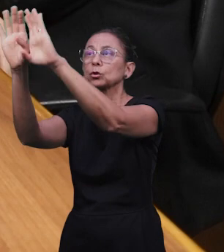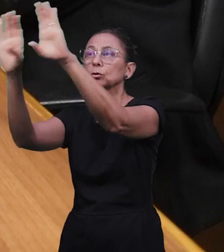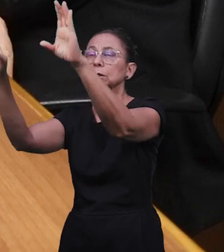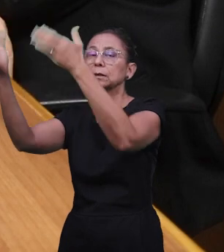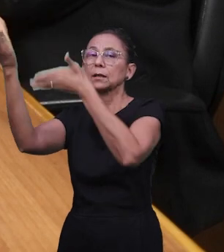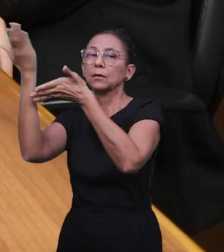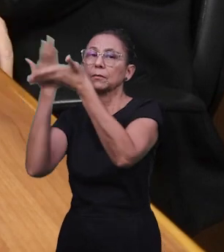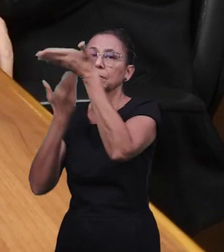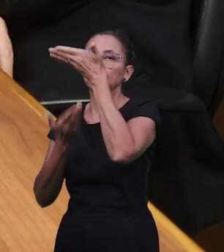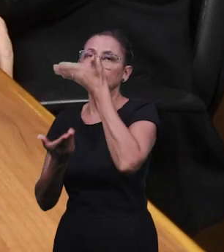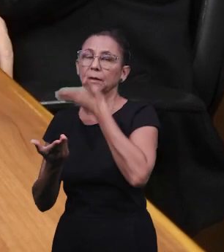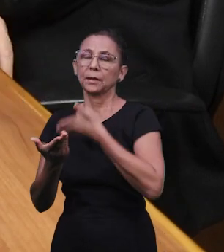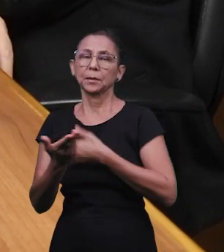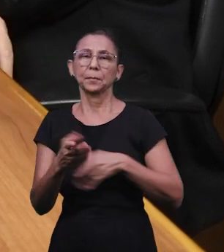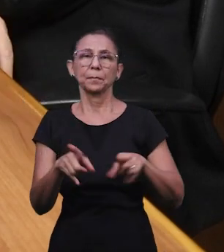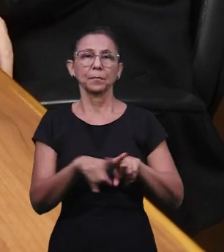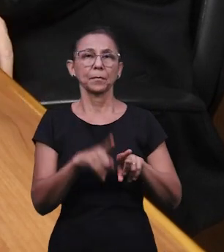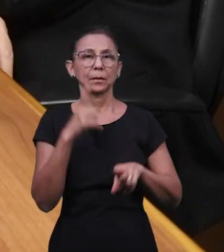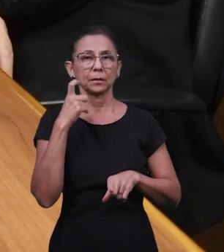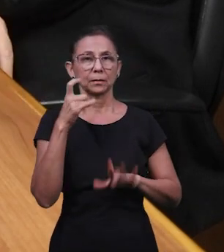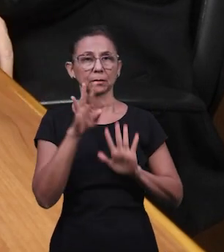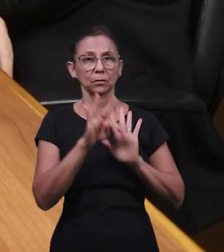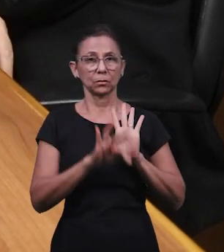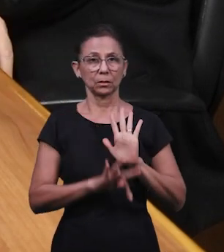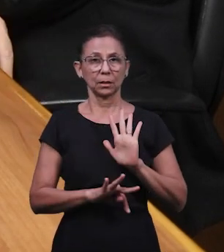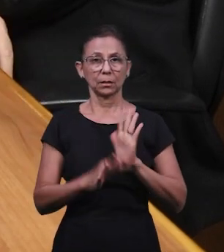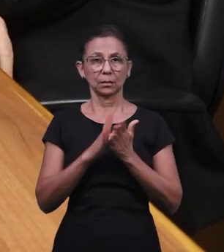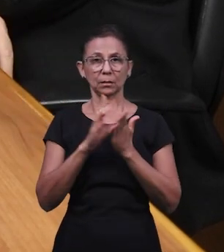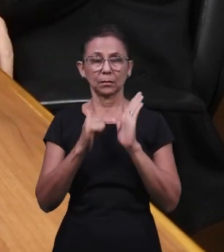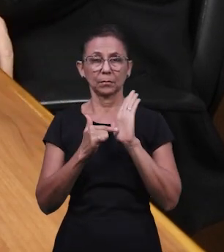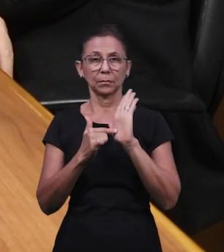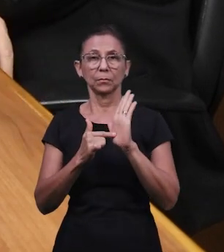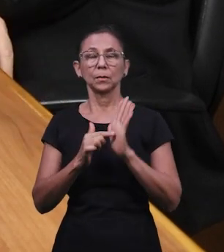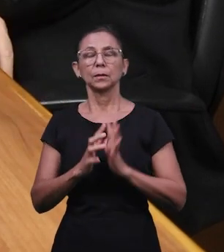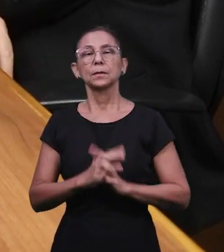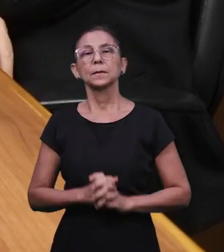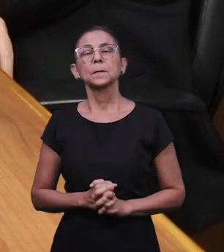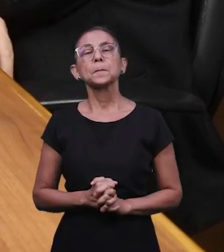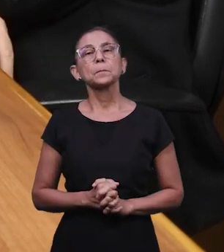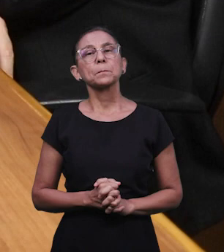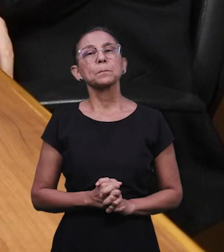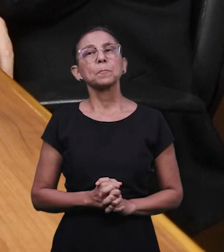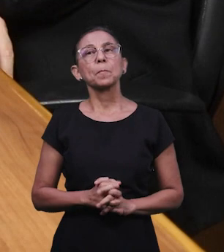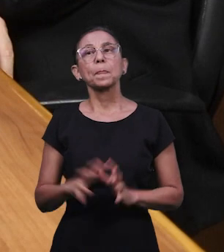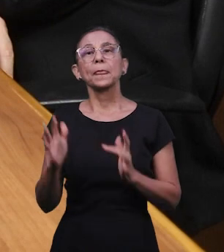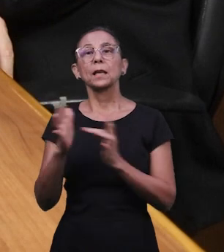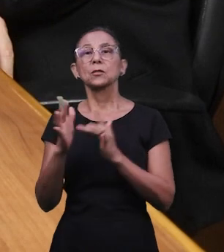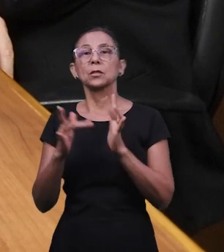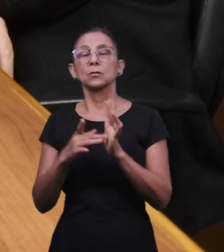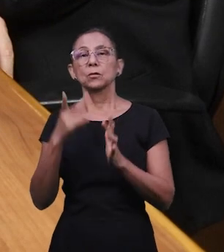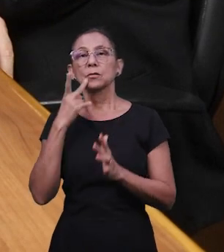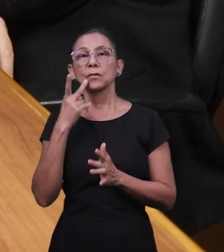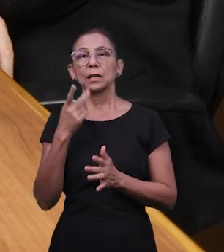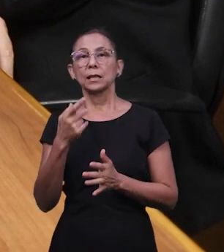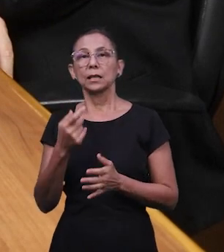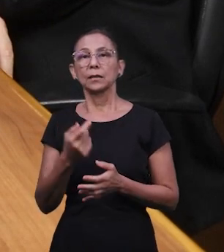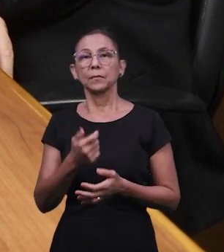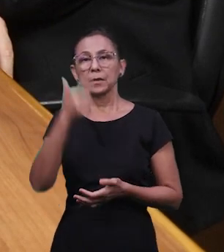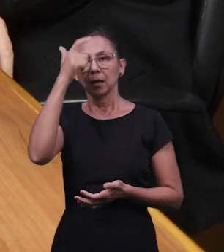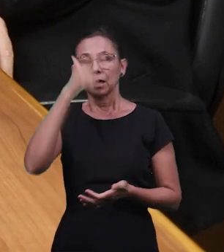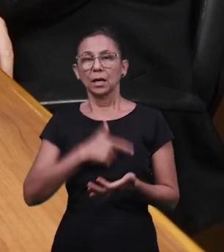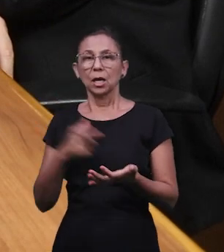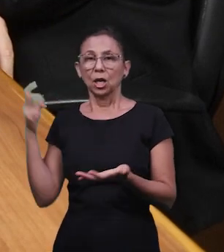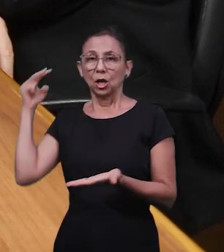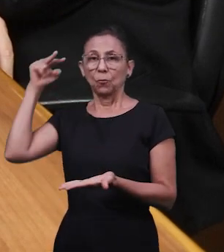há um texto que eu acho muito interessante da palavra do Senhor, que é quando o Senhor Jesus disse assim: eu vim para